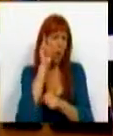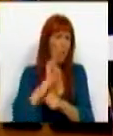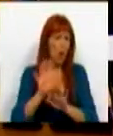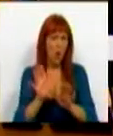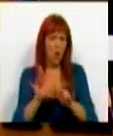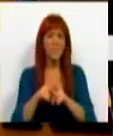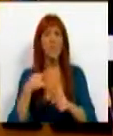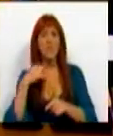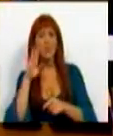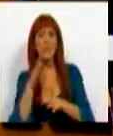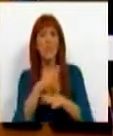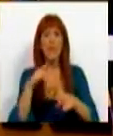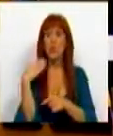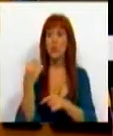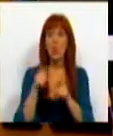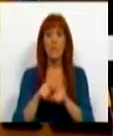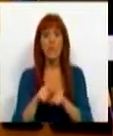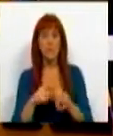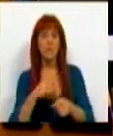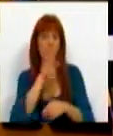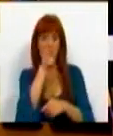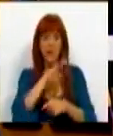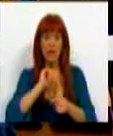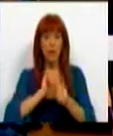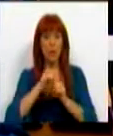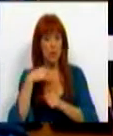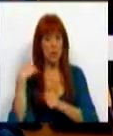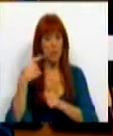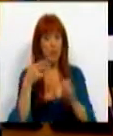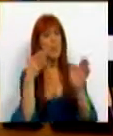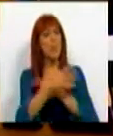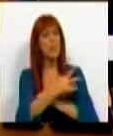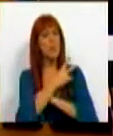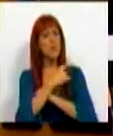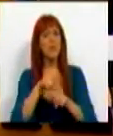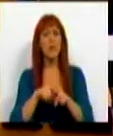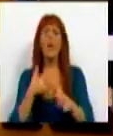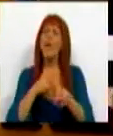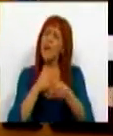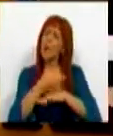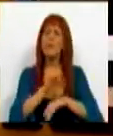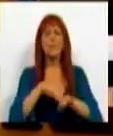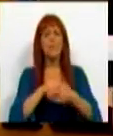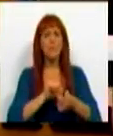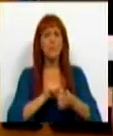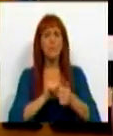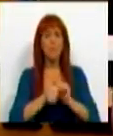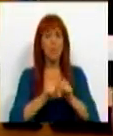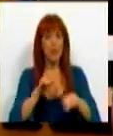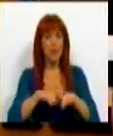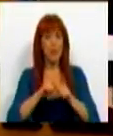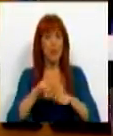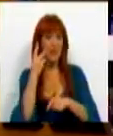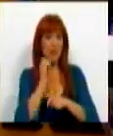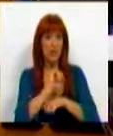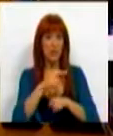Ora, sabemos que grande parte dos jovens que já praticam desporto de forma regular quando entram no ensino superior o pretendem continuar a fazer durante esse período das